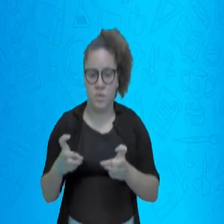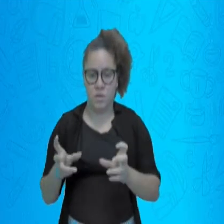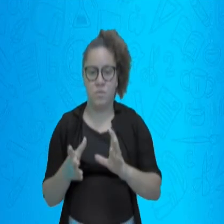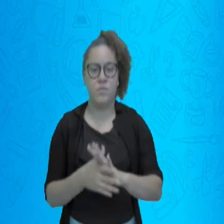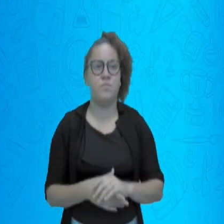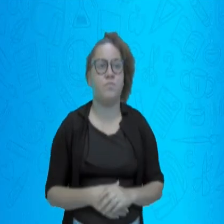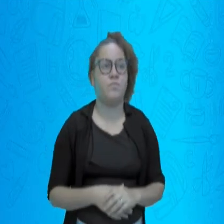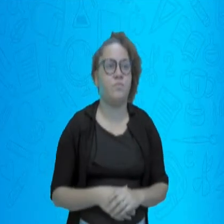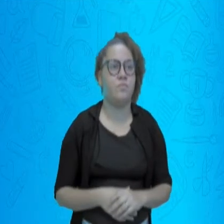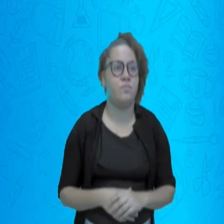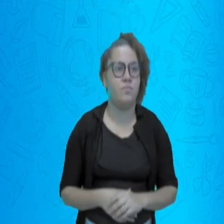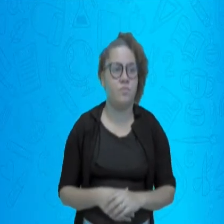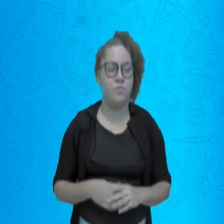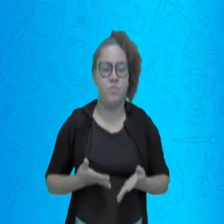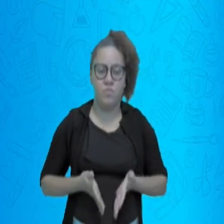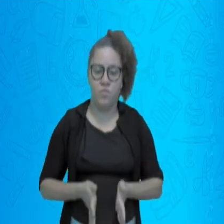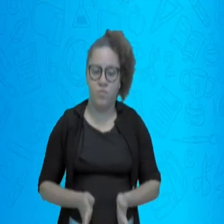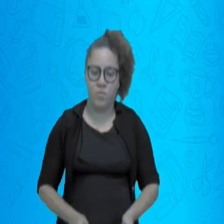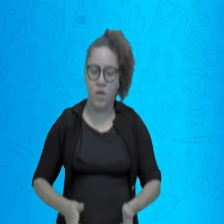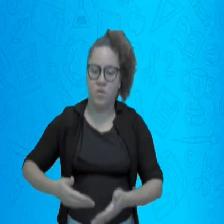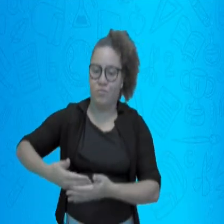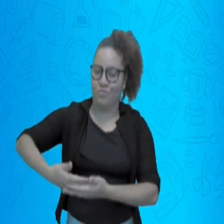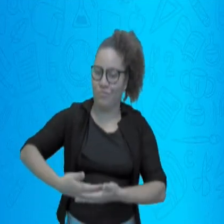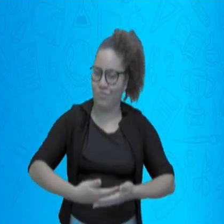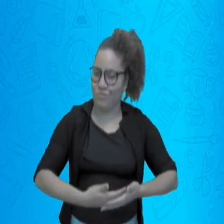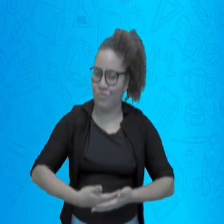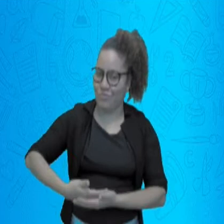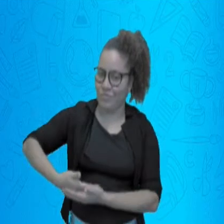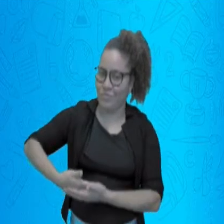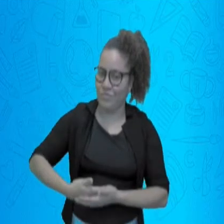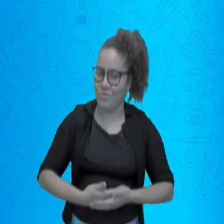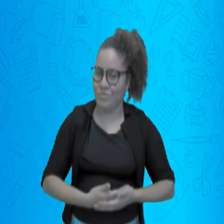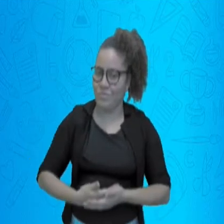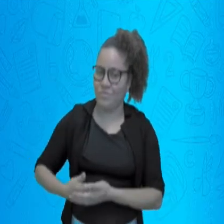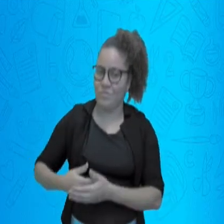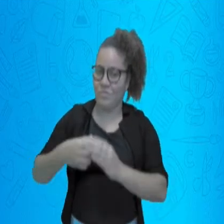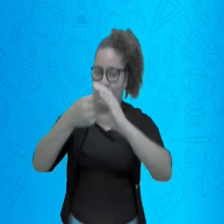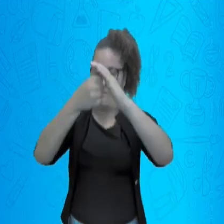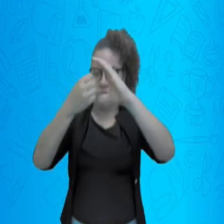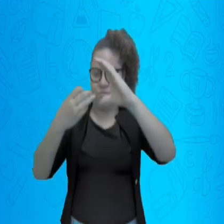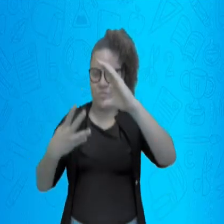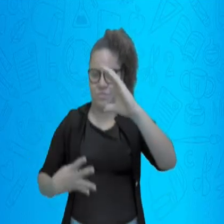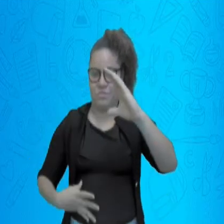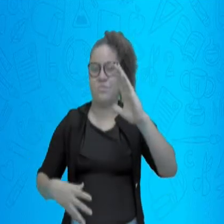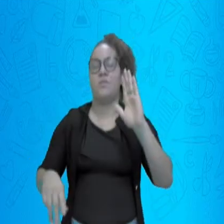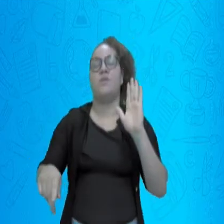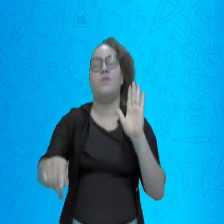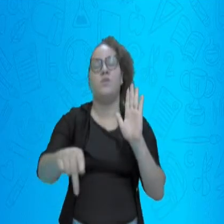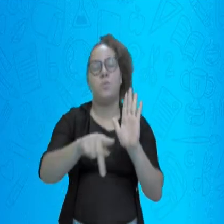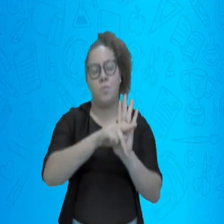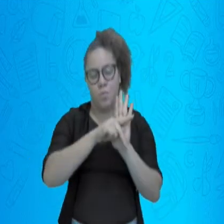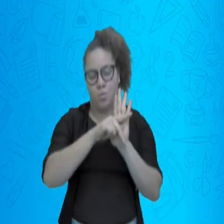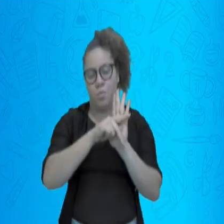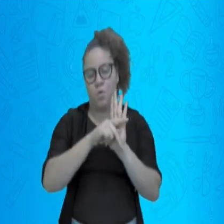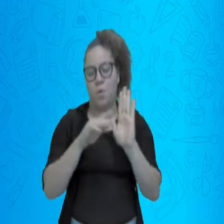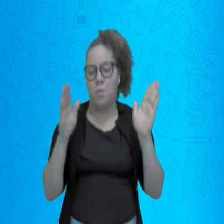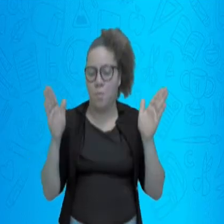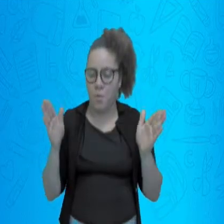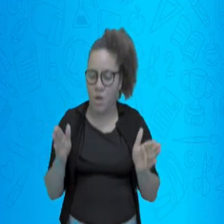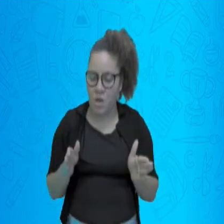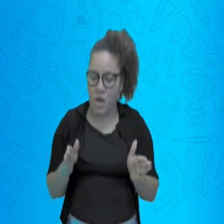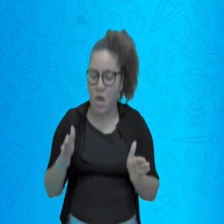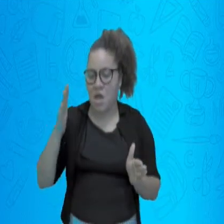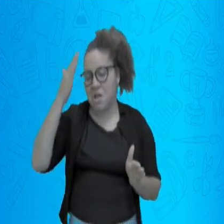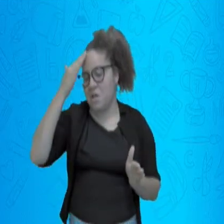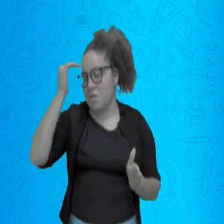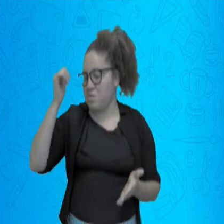exemplos. Quando a gente nasce, a gente é um bebê. Os bebês têm características próprias, eles são pequenos, eles não sabem